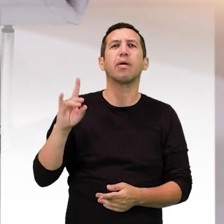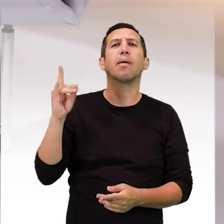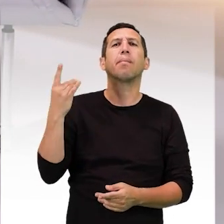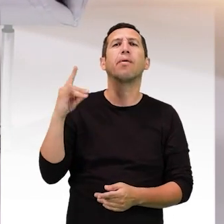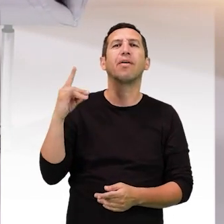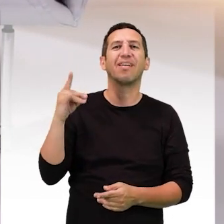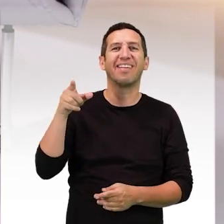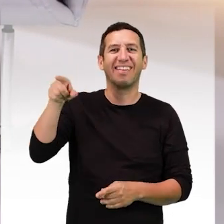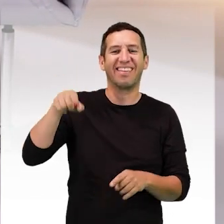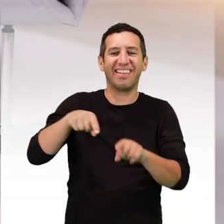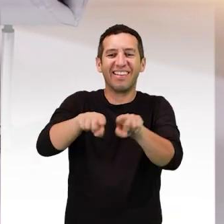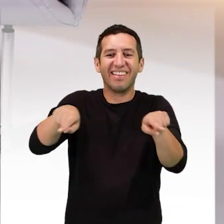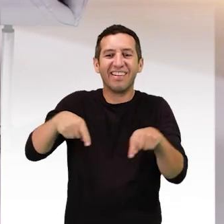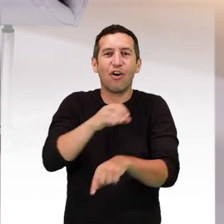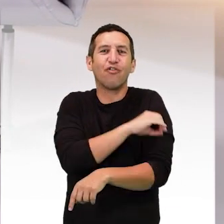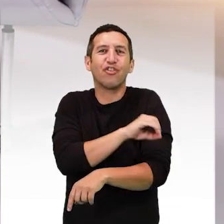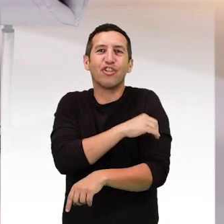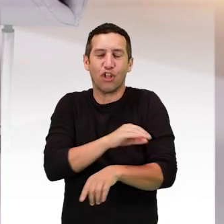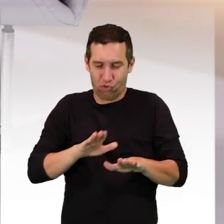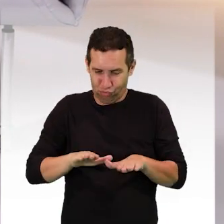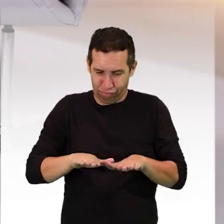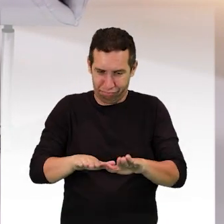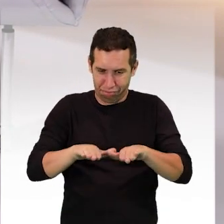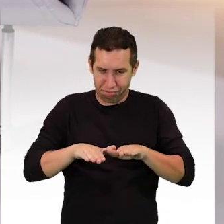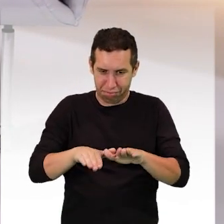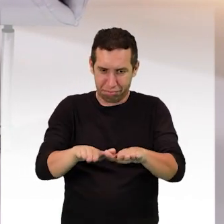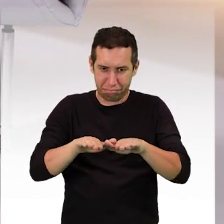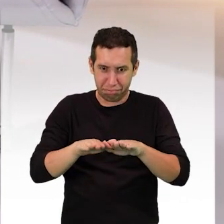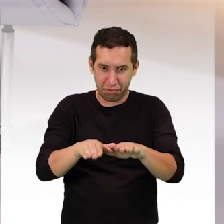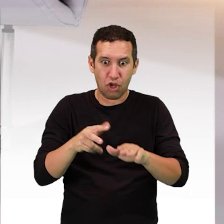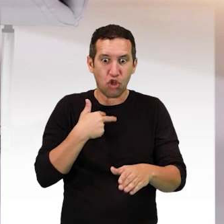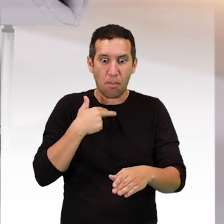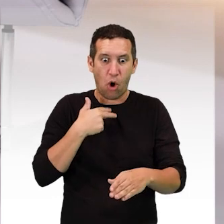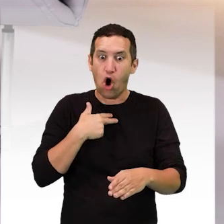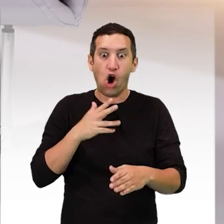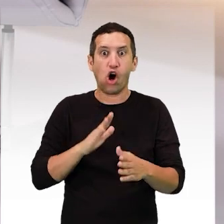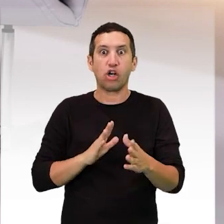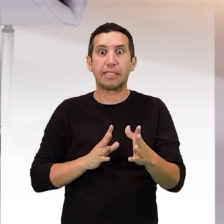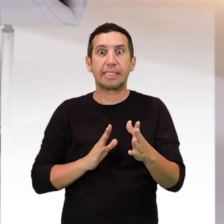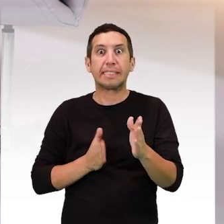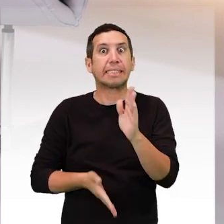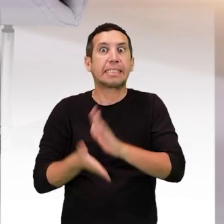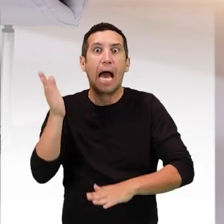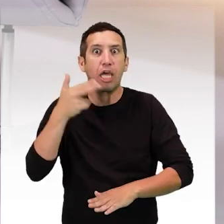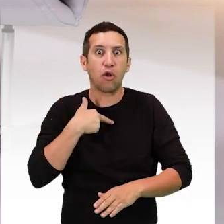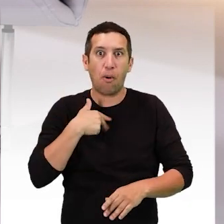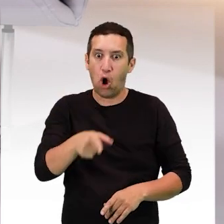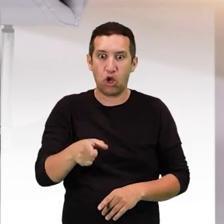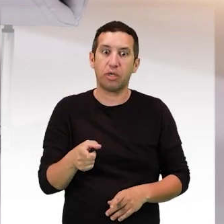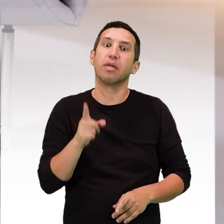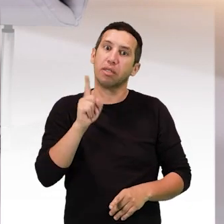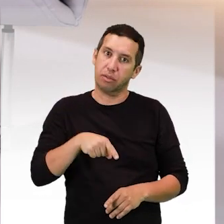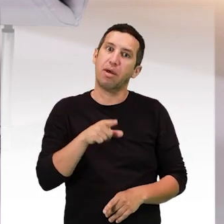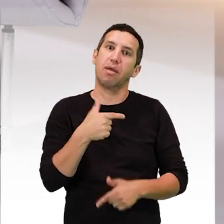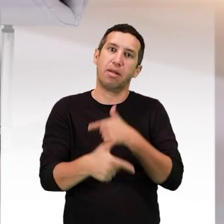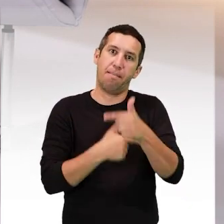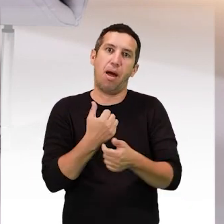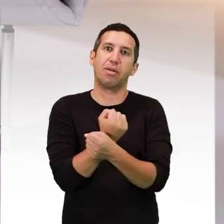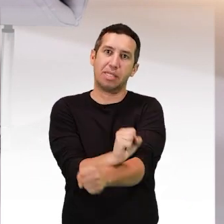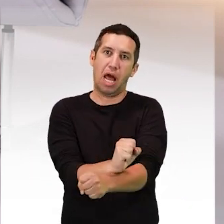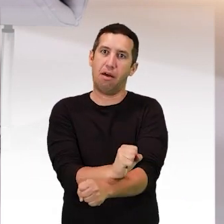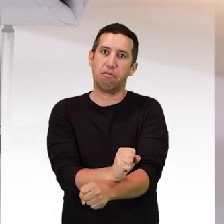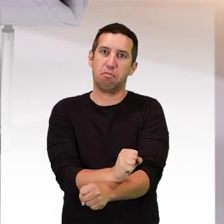dos bolivianos nas oficinas de costuras. As pessoas realmente não podem sair, né? Isso caracteriza o trabalho escravo, por exemplo, né?